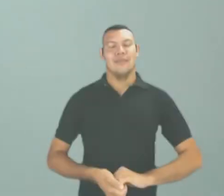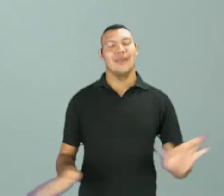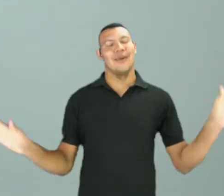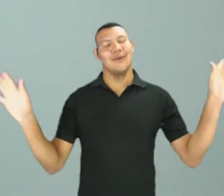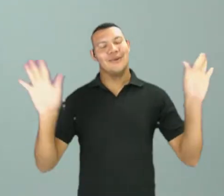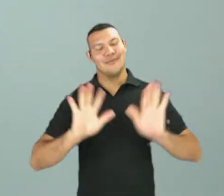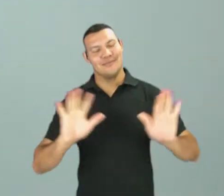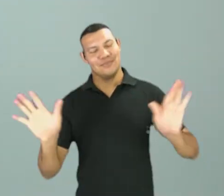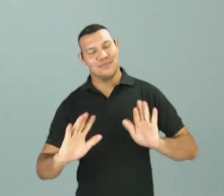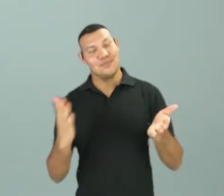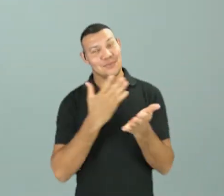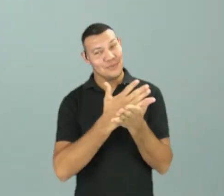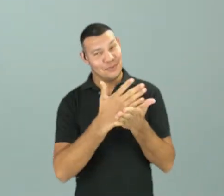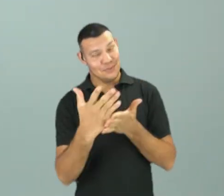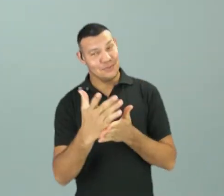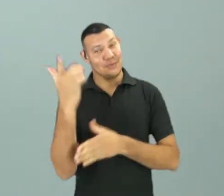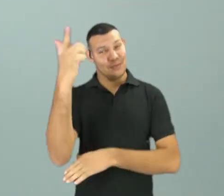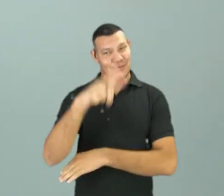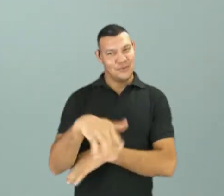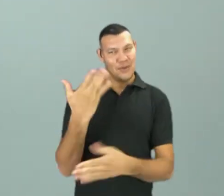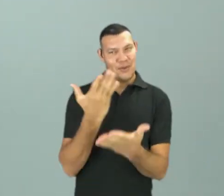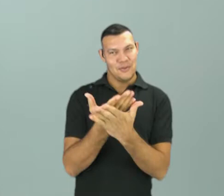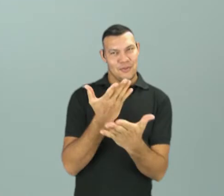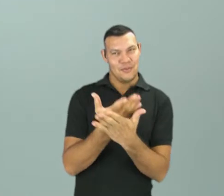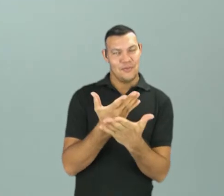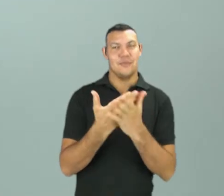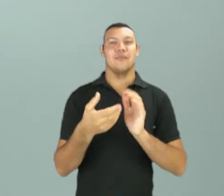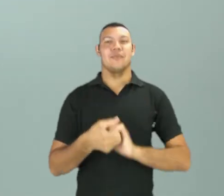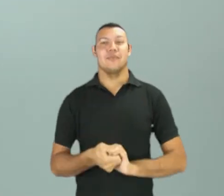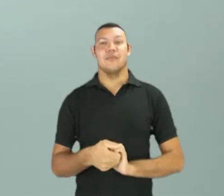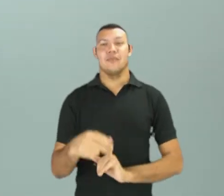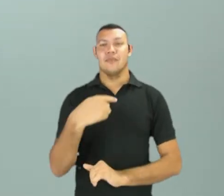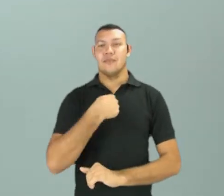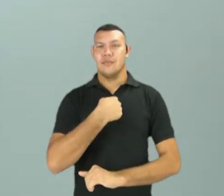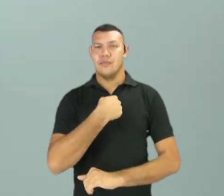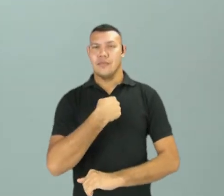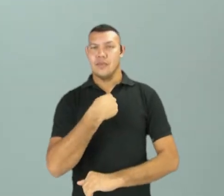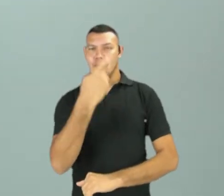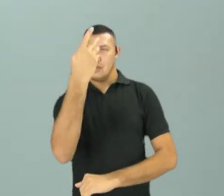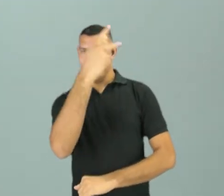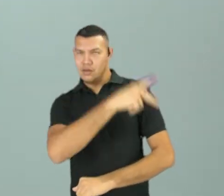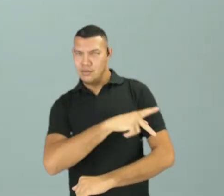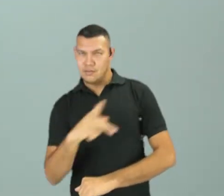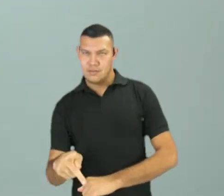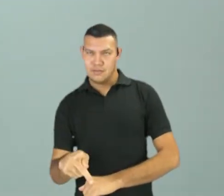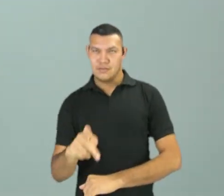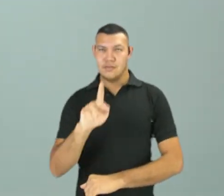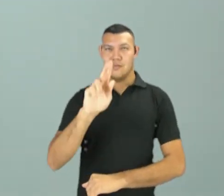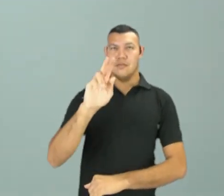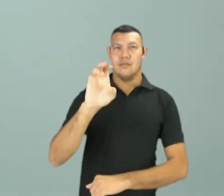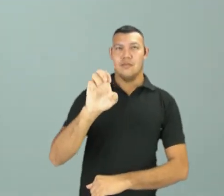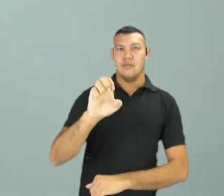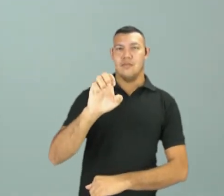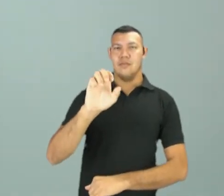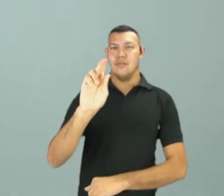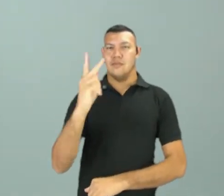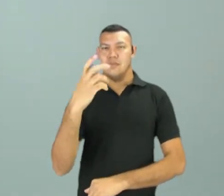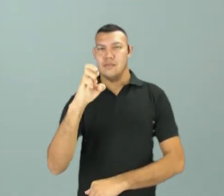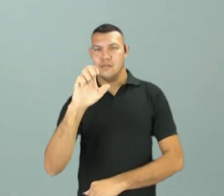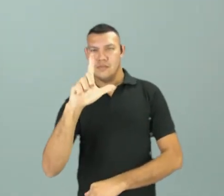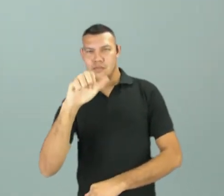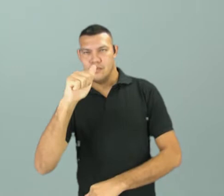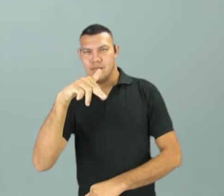Olá, estamos começando mais uma aula. Eu sou o professor Elano, professor de Geografia da Rede Estadual